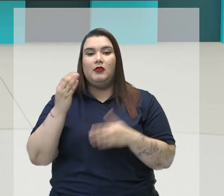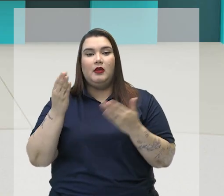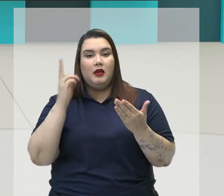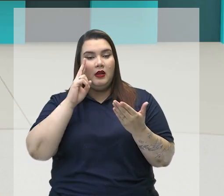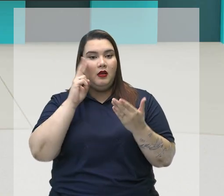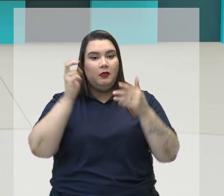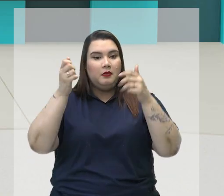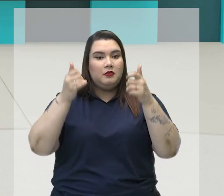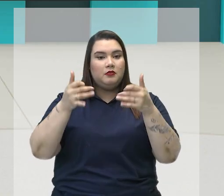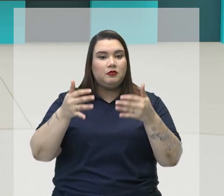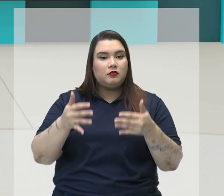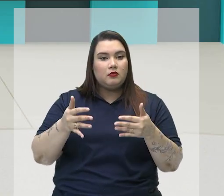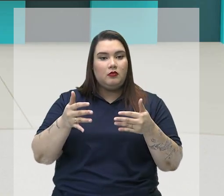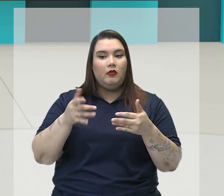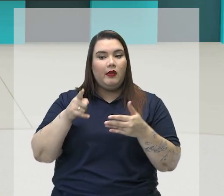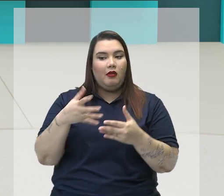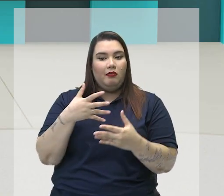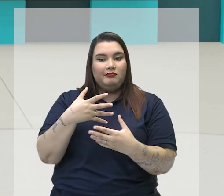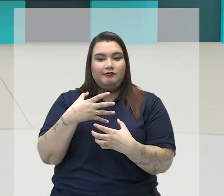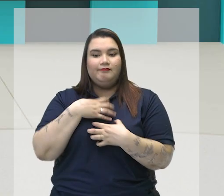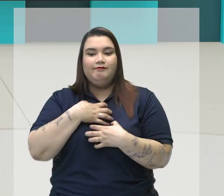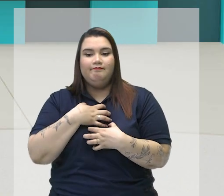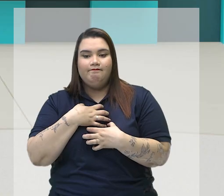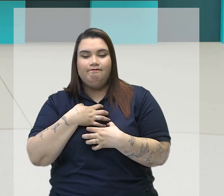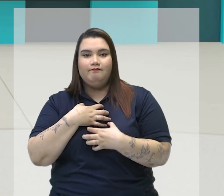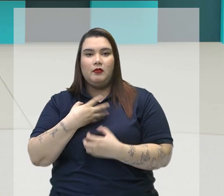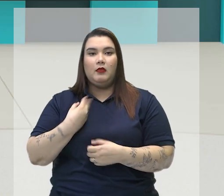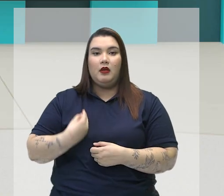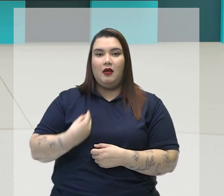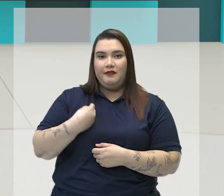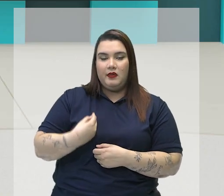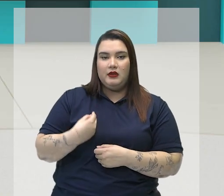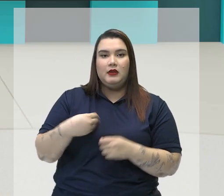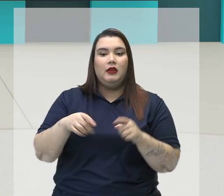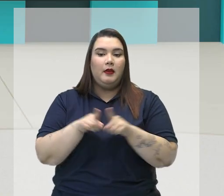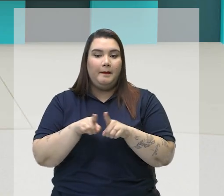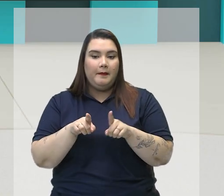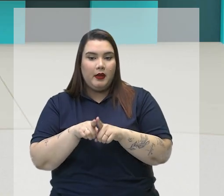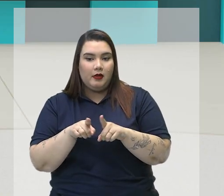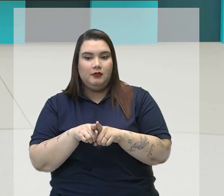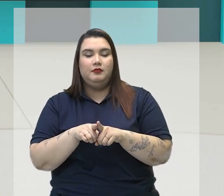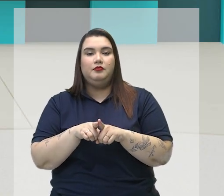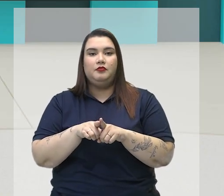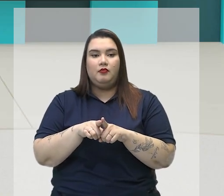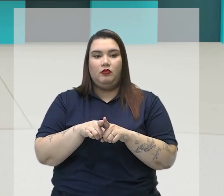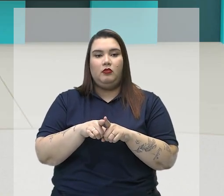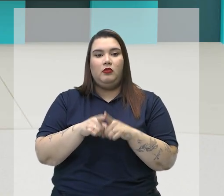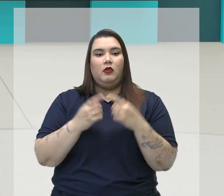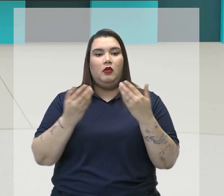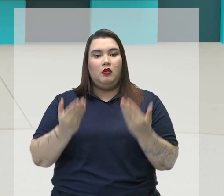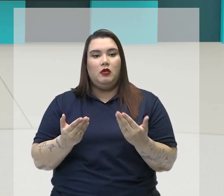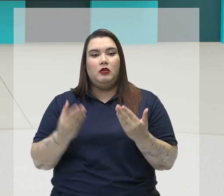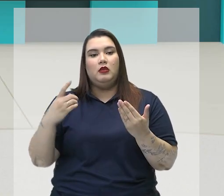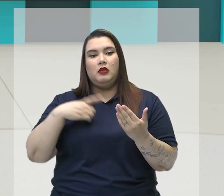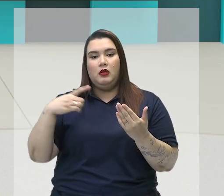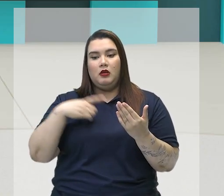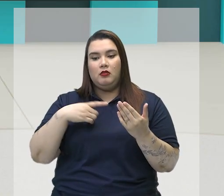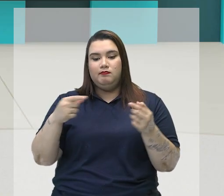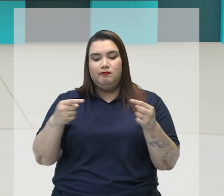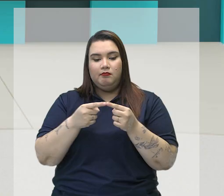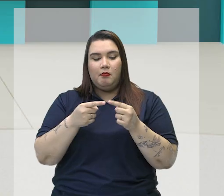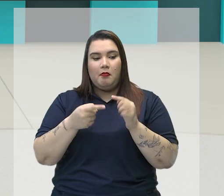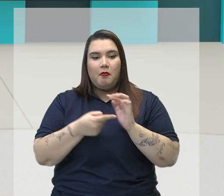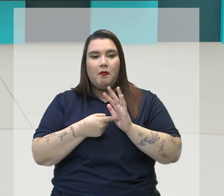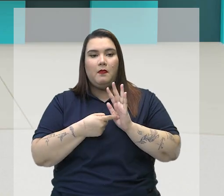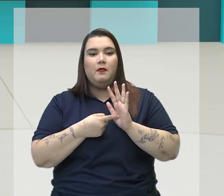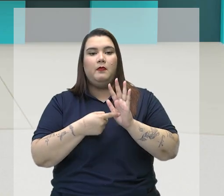que falamos que isso nos afeta na vida também. Afinal, estar muito